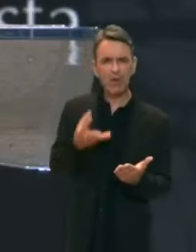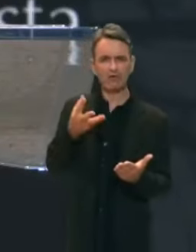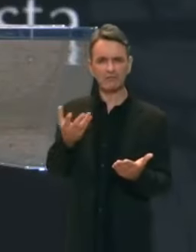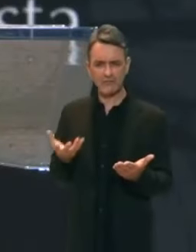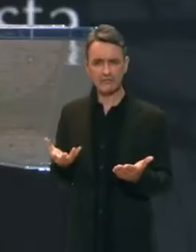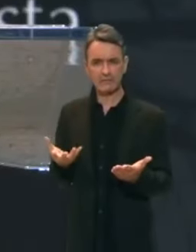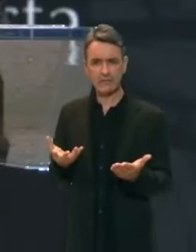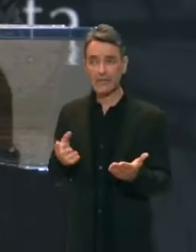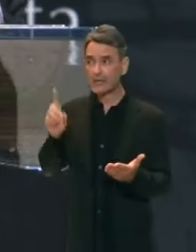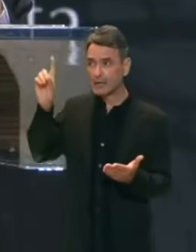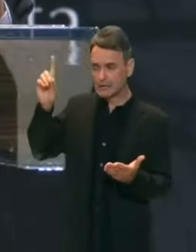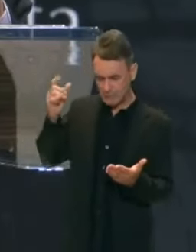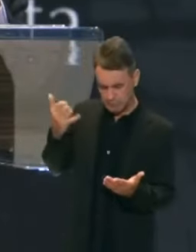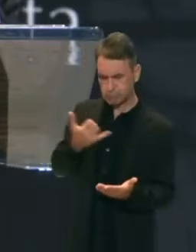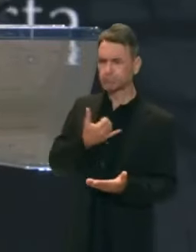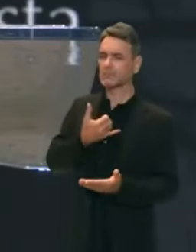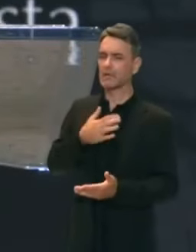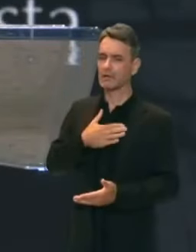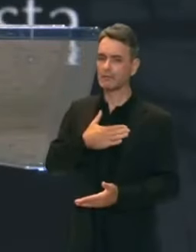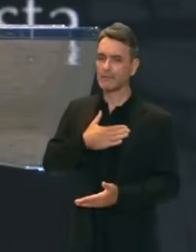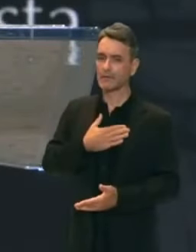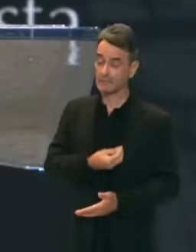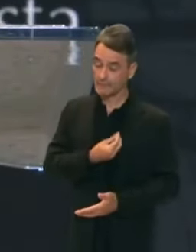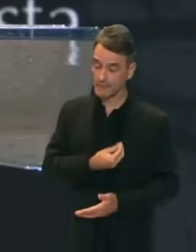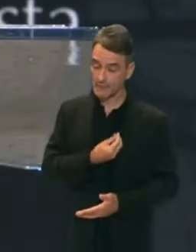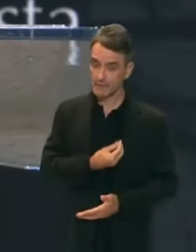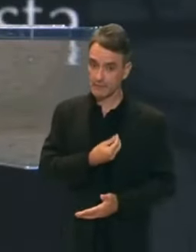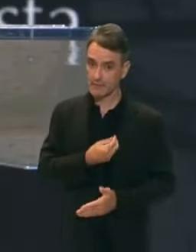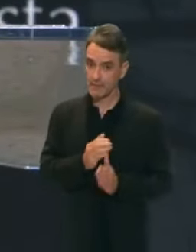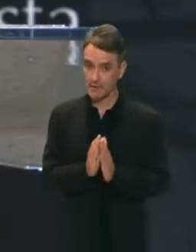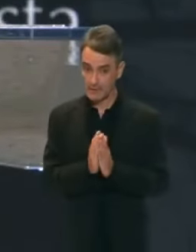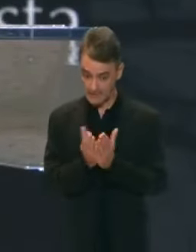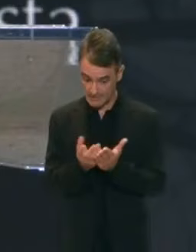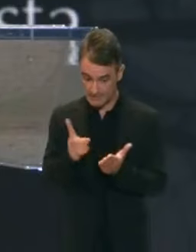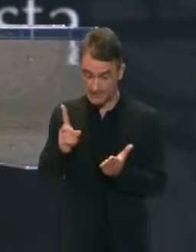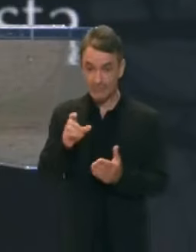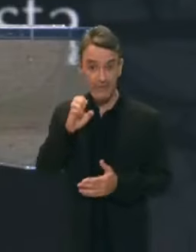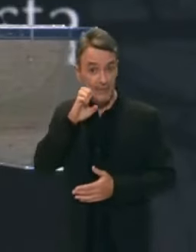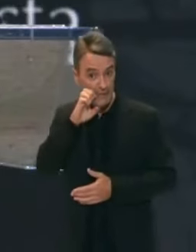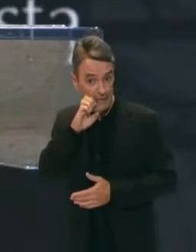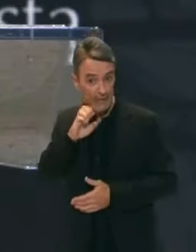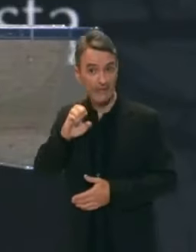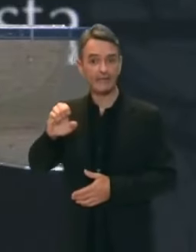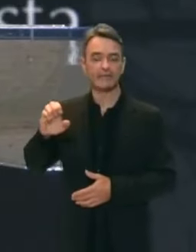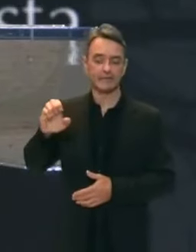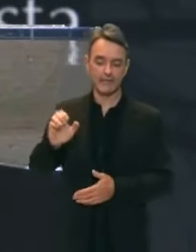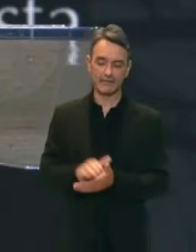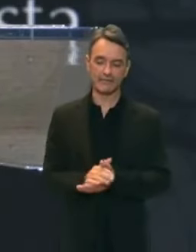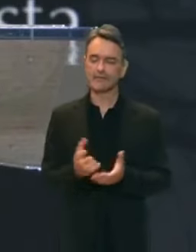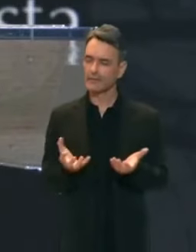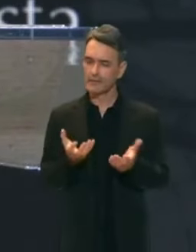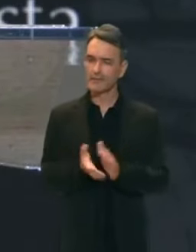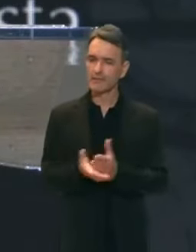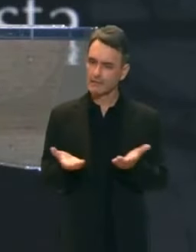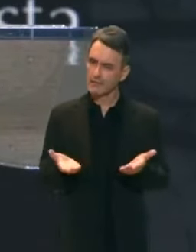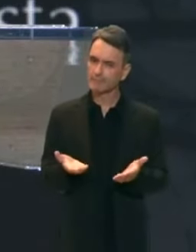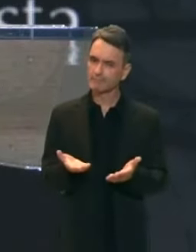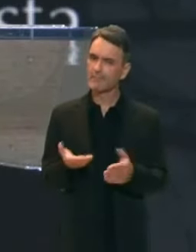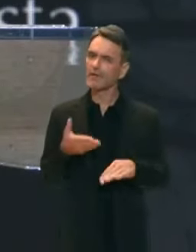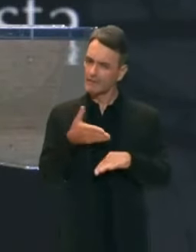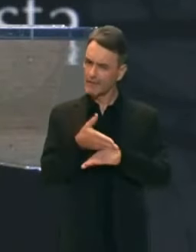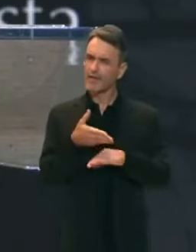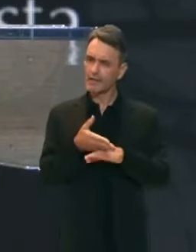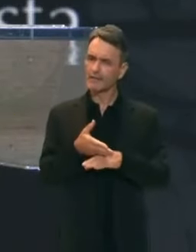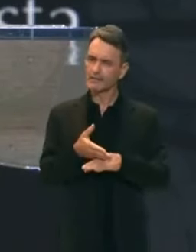Deus tem falado muito comigo através desse livro. Por isso eu queria tanto que você viesse na